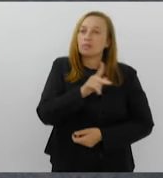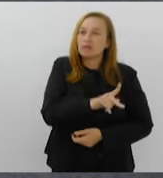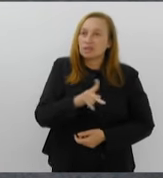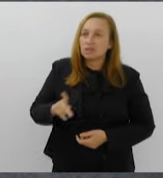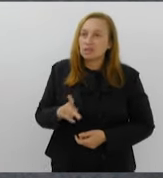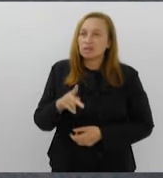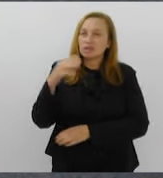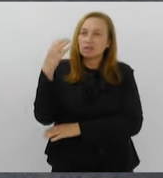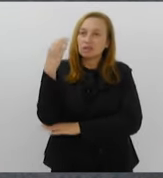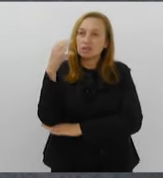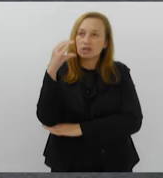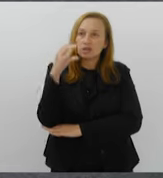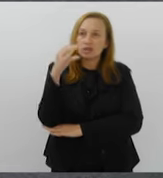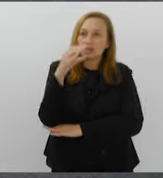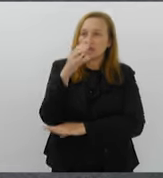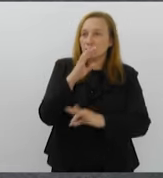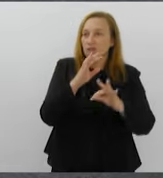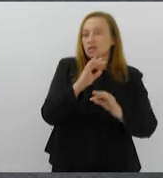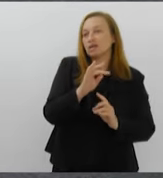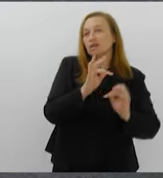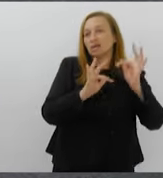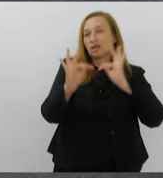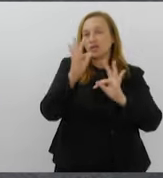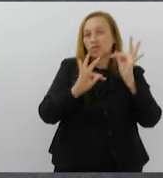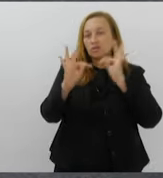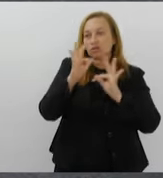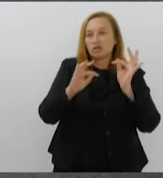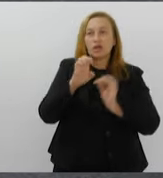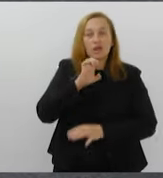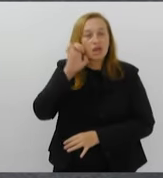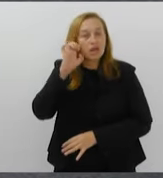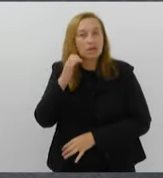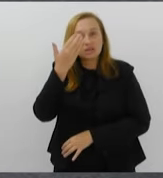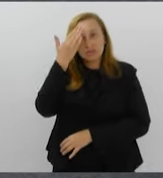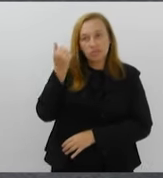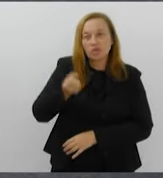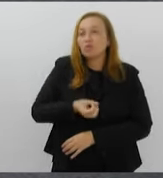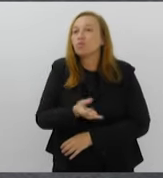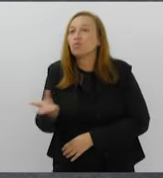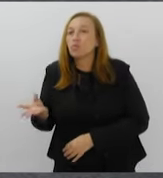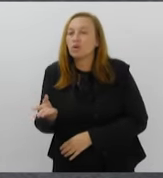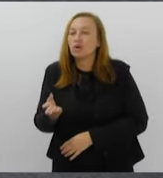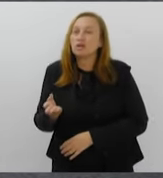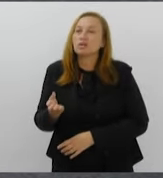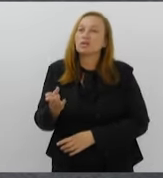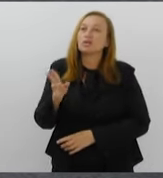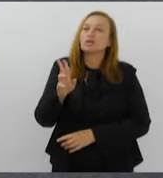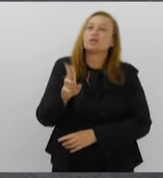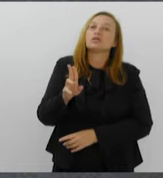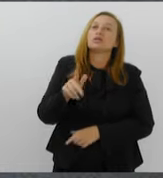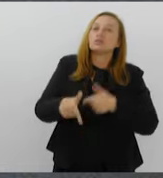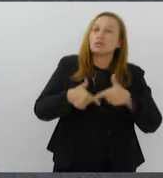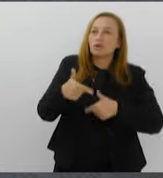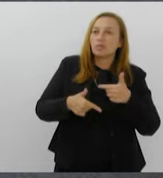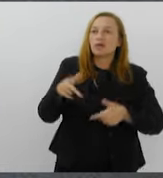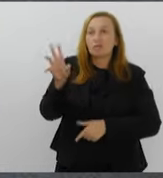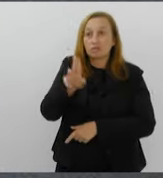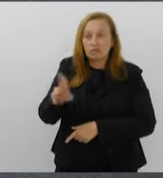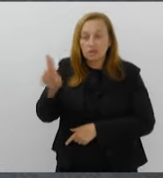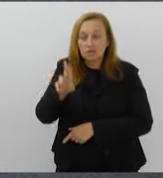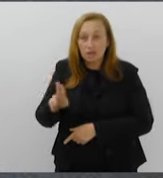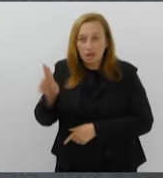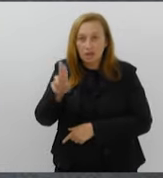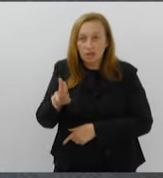Ciência e Tecnologia, Élica Takimoto, e sabemos o quanto o exercício das universidades UERJ e UENF